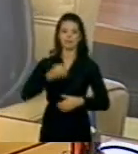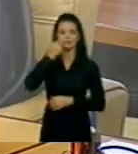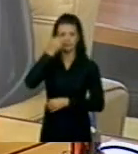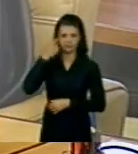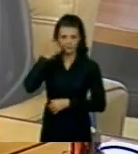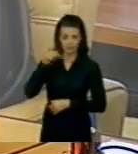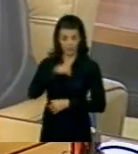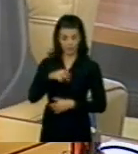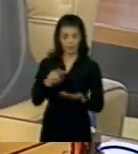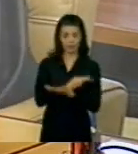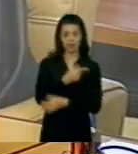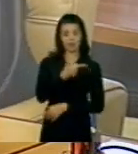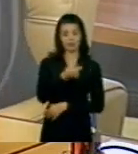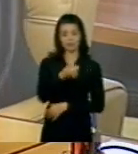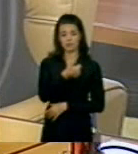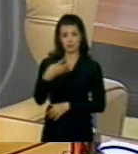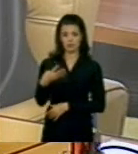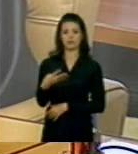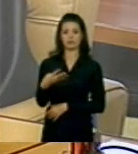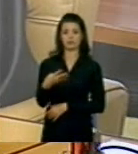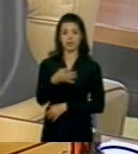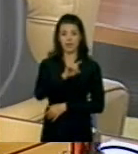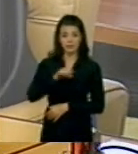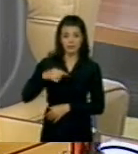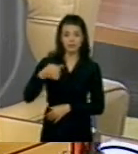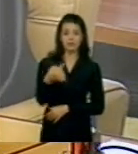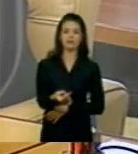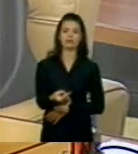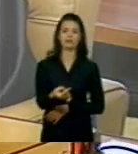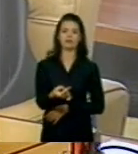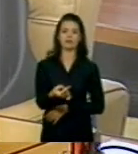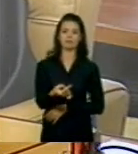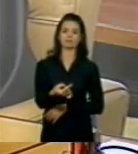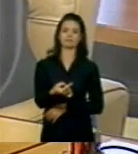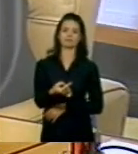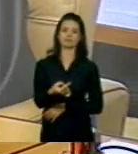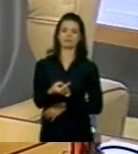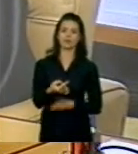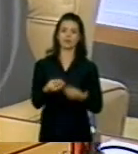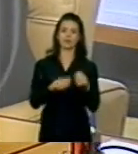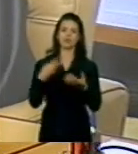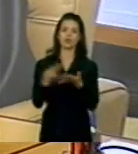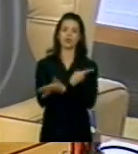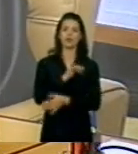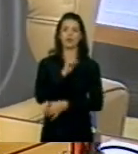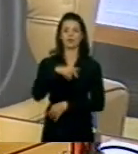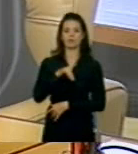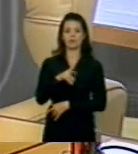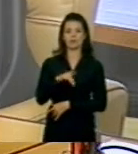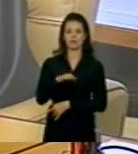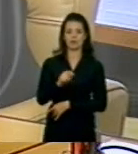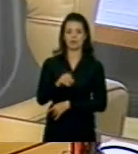em 2014. E após o levantamento acerca do funcionamento das imunidades em